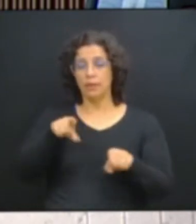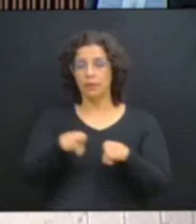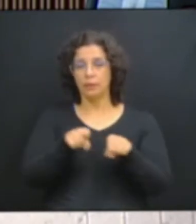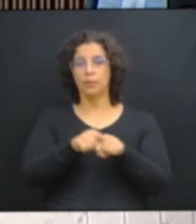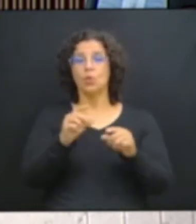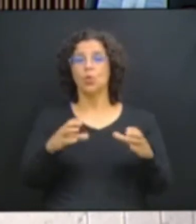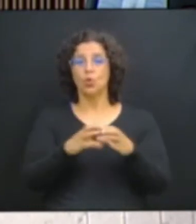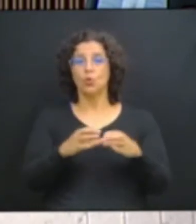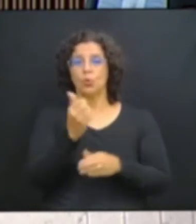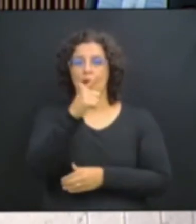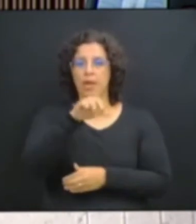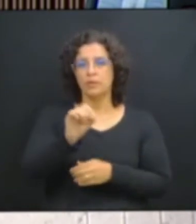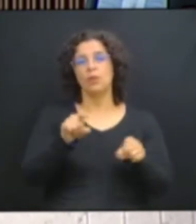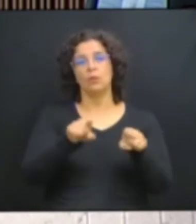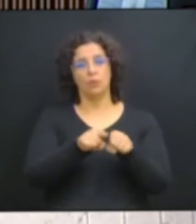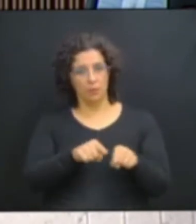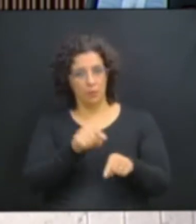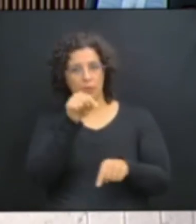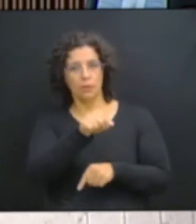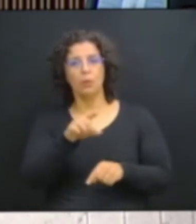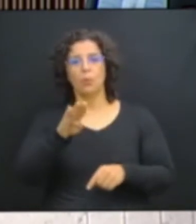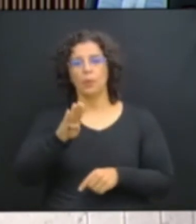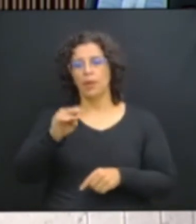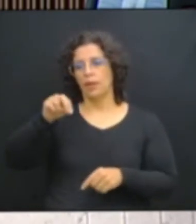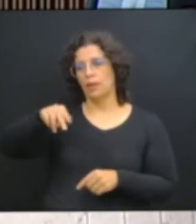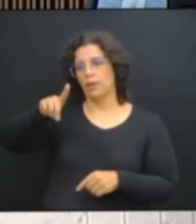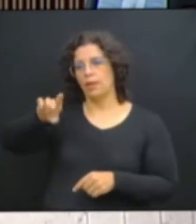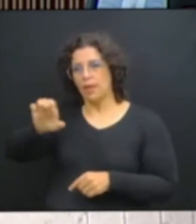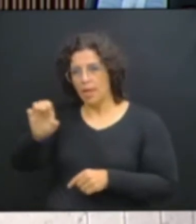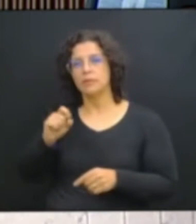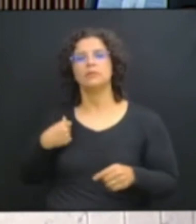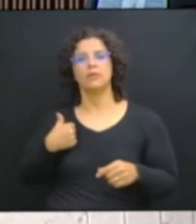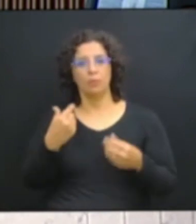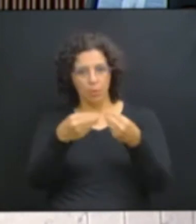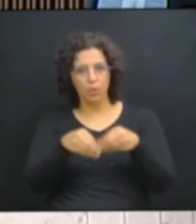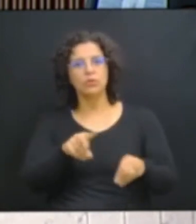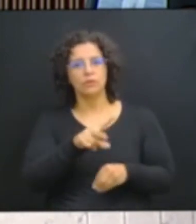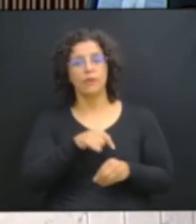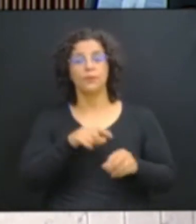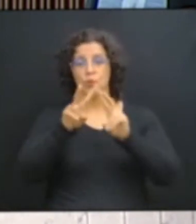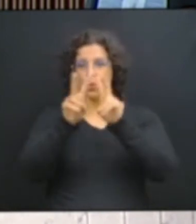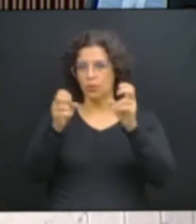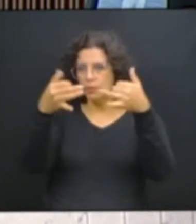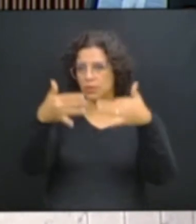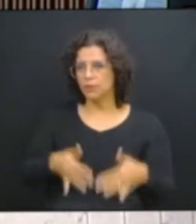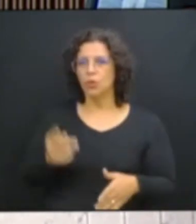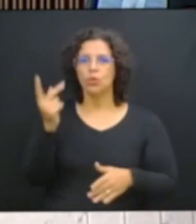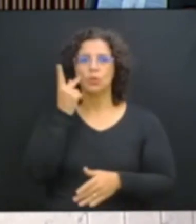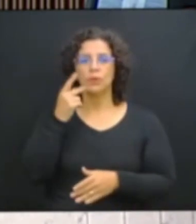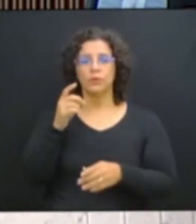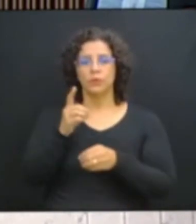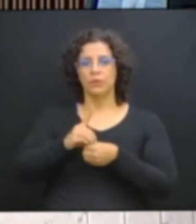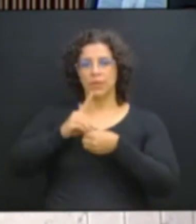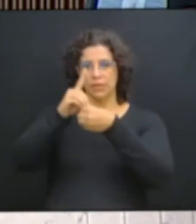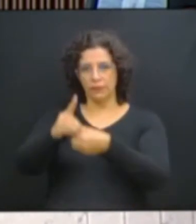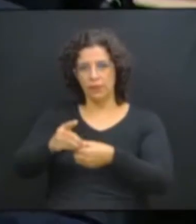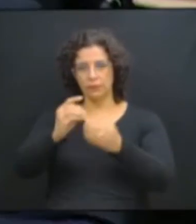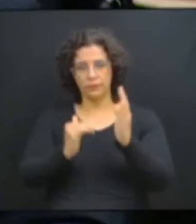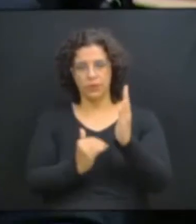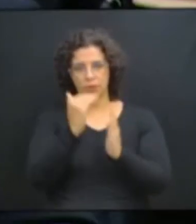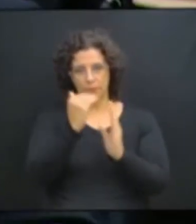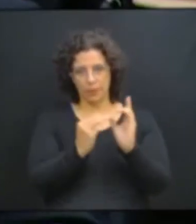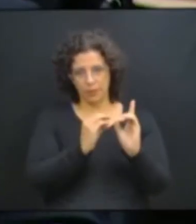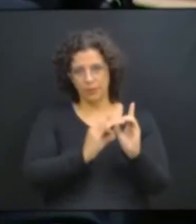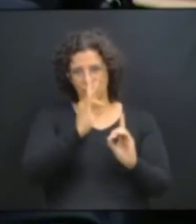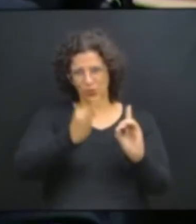os acionistas, inclusive para o BNDES. Como diz a matéria, o desembargador responsável diz que